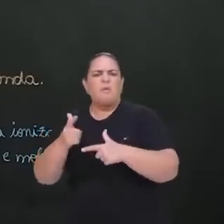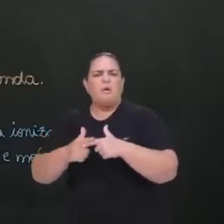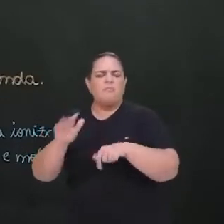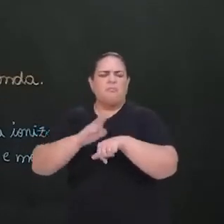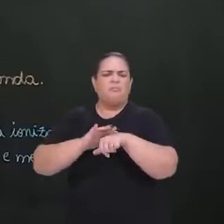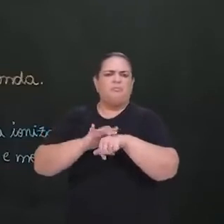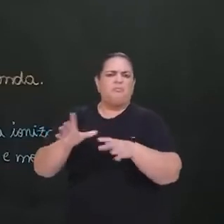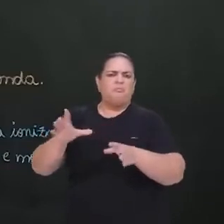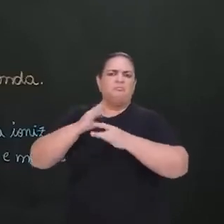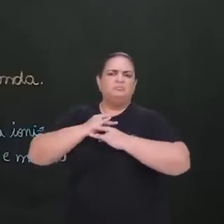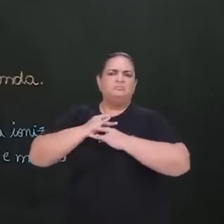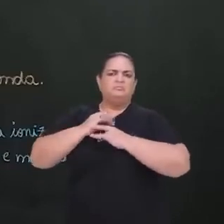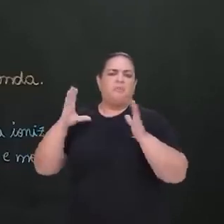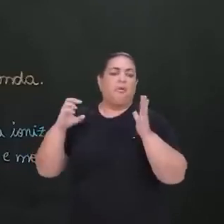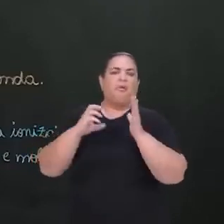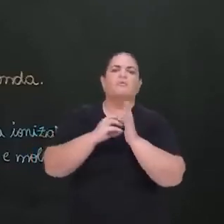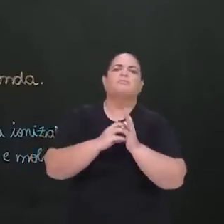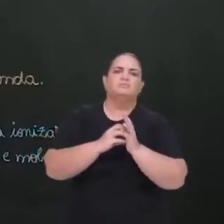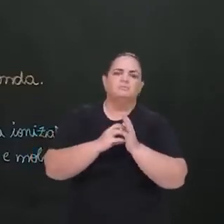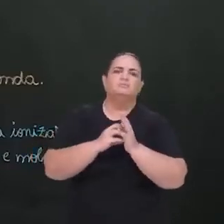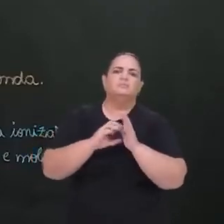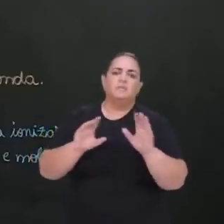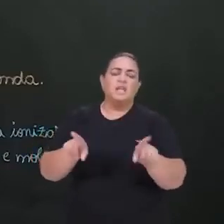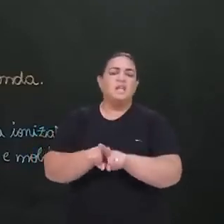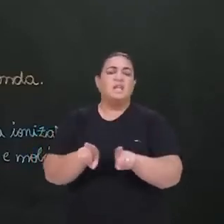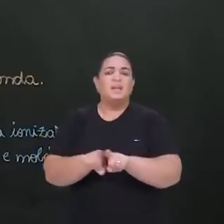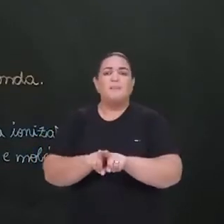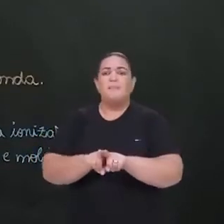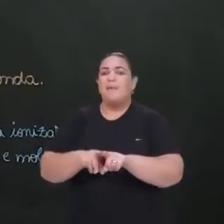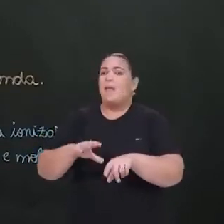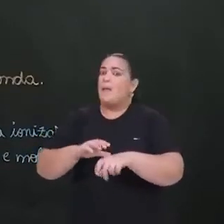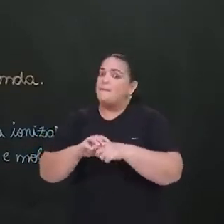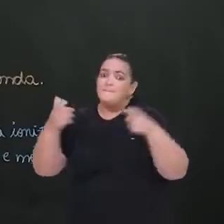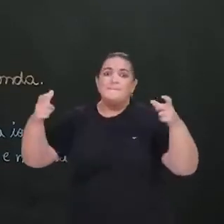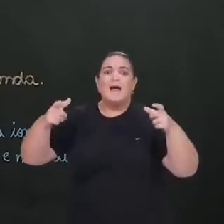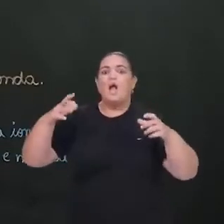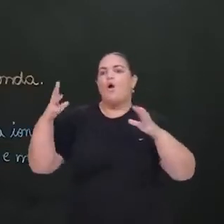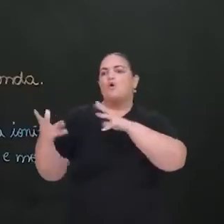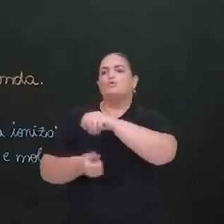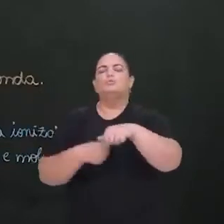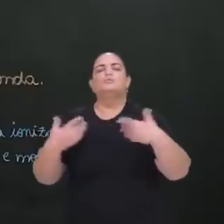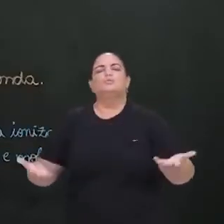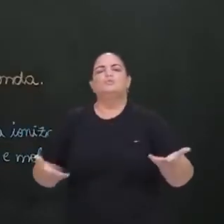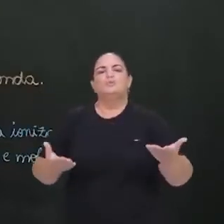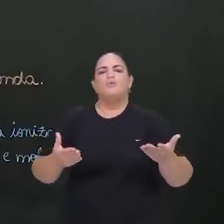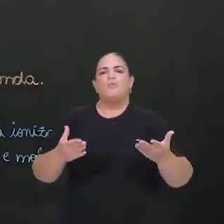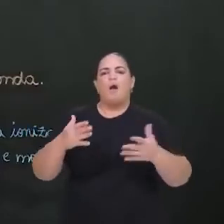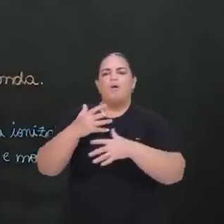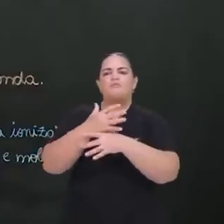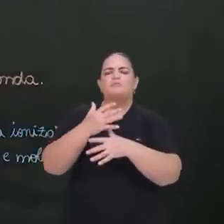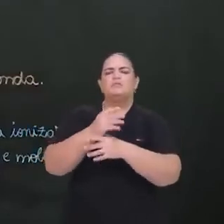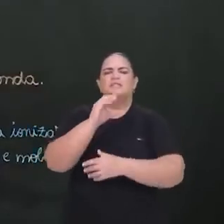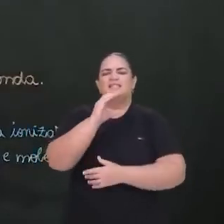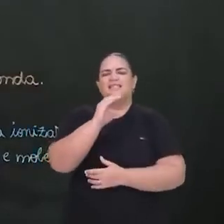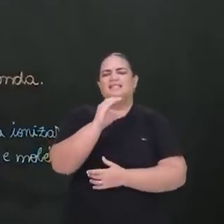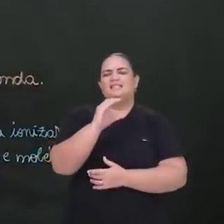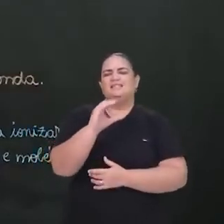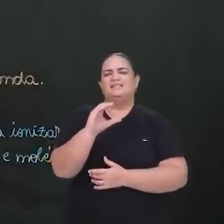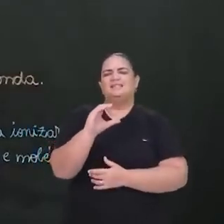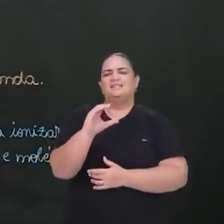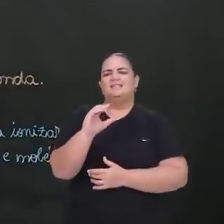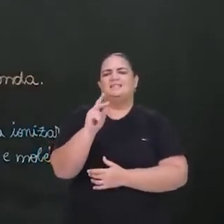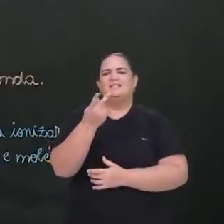daí. E um dos maiores acidentes do mundo foi o acidente de Chernobyl, onde uma usina nuclear sofreu uma